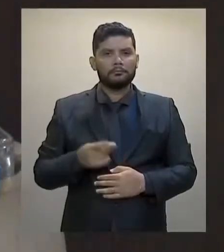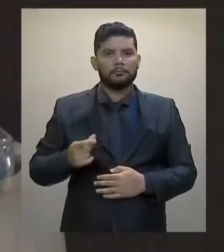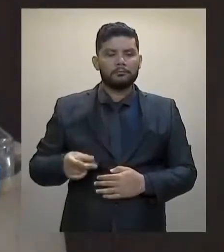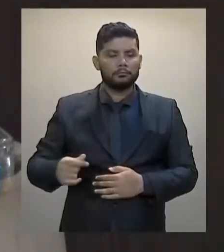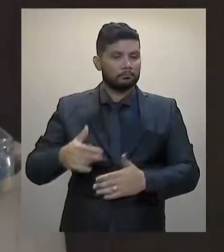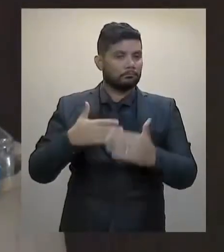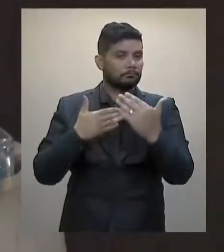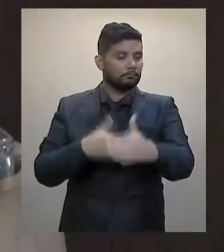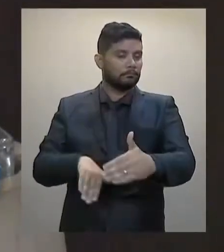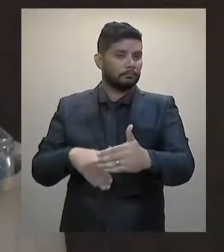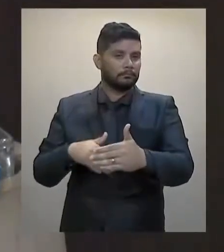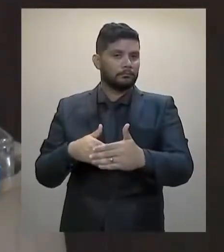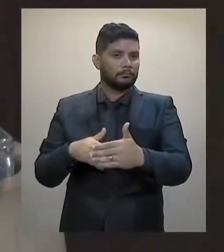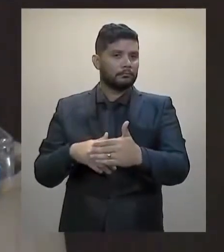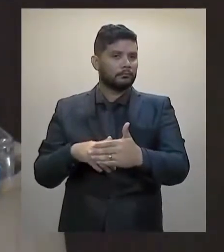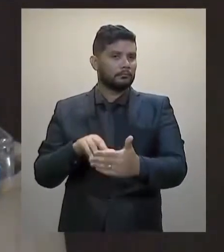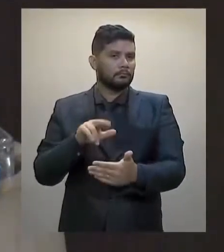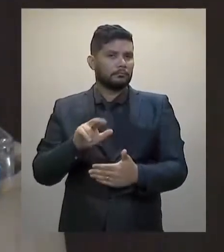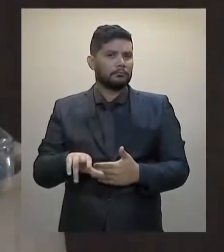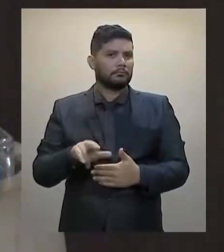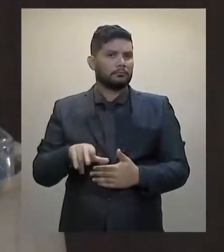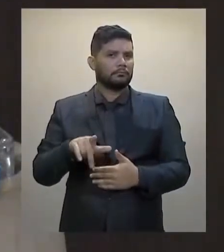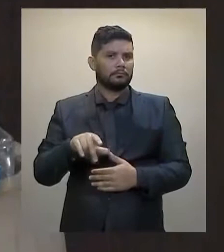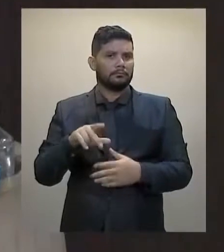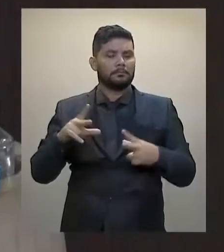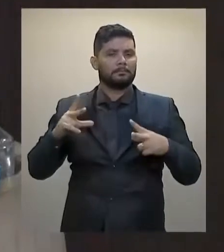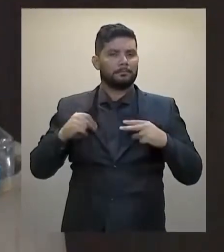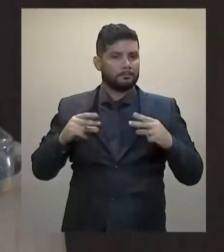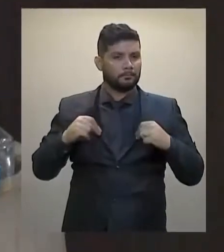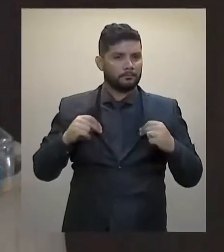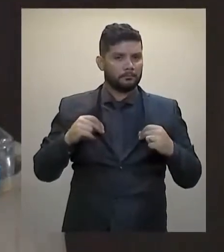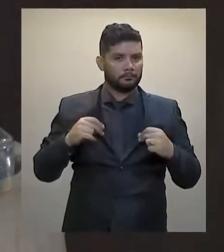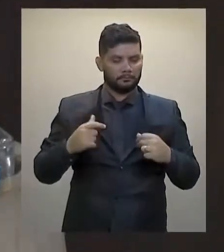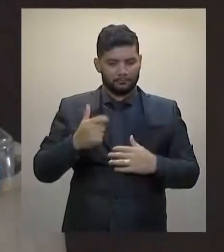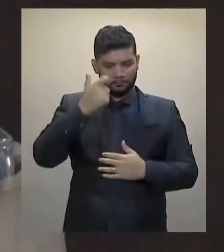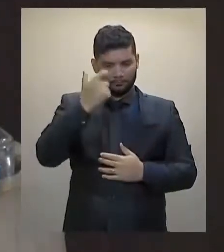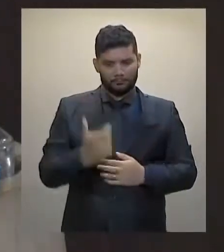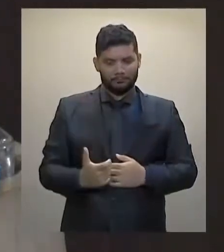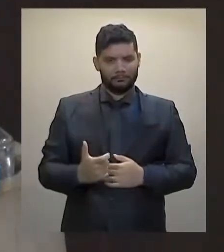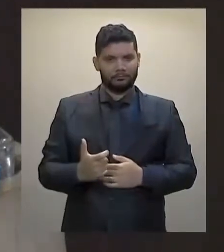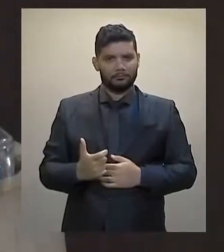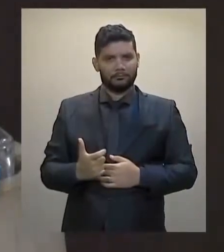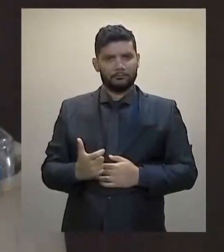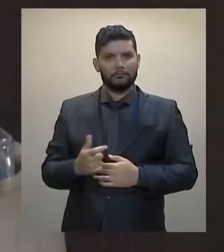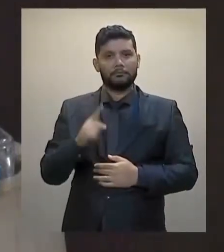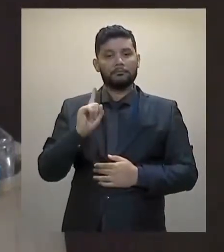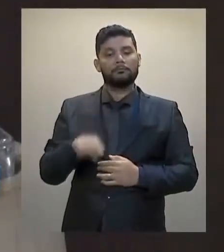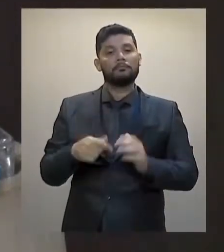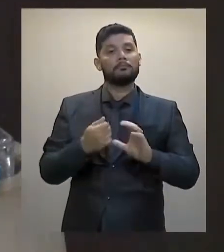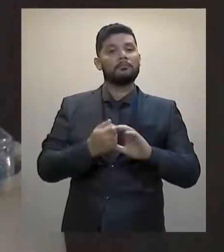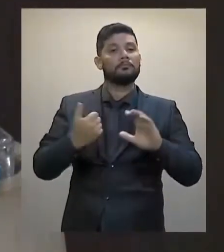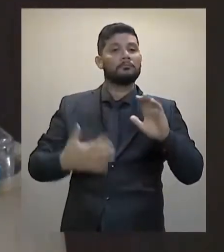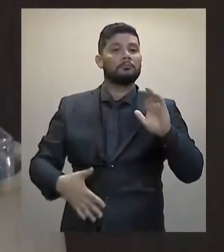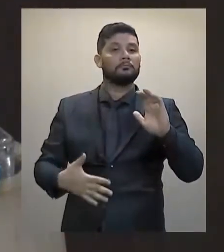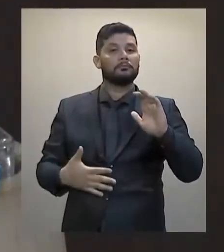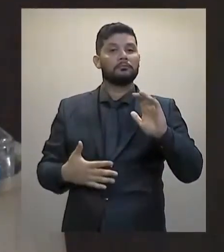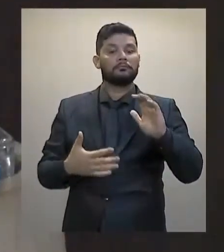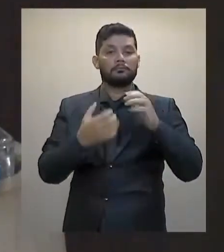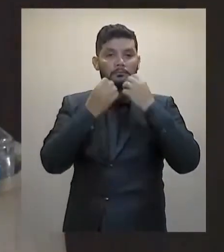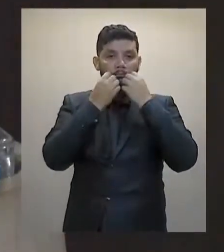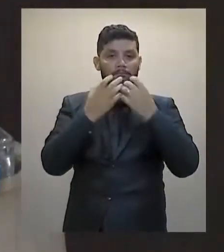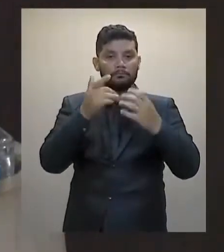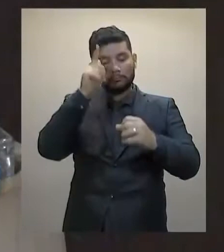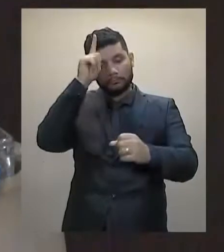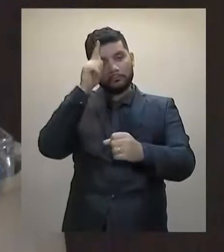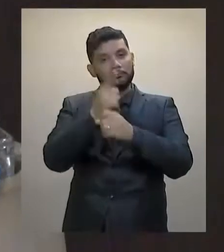público, ela não é um privilégio do servidor, é uma característica da boa gestão